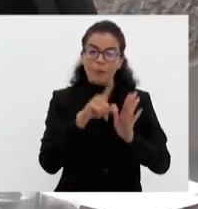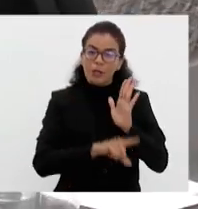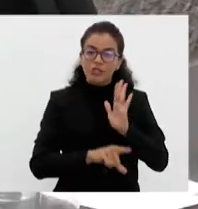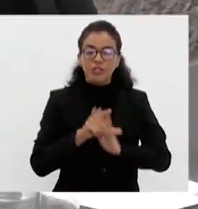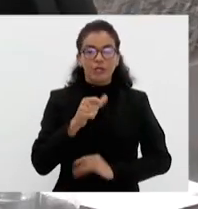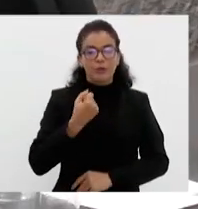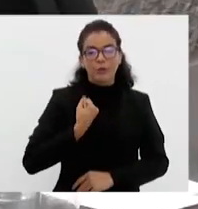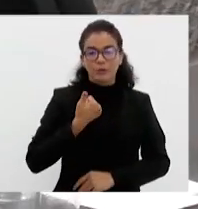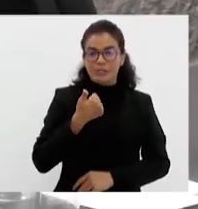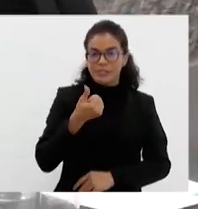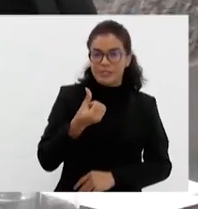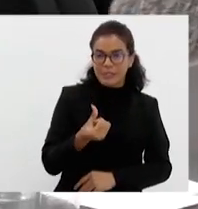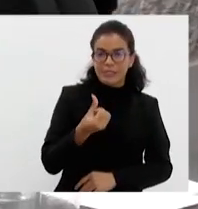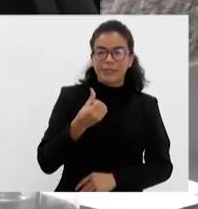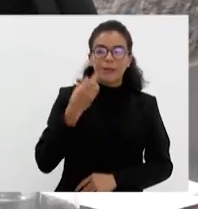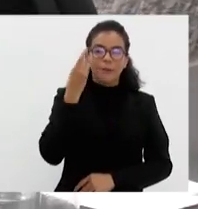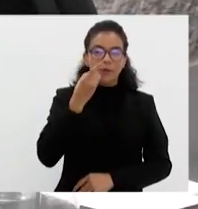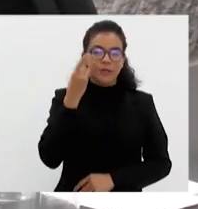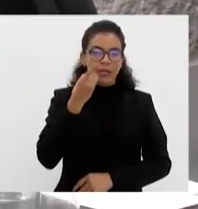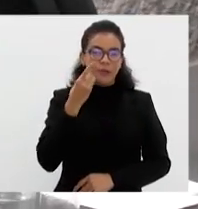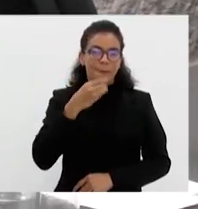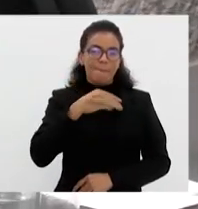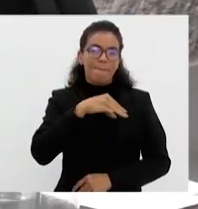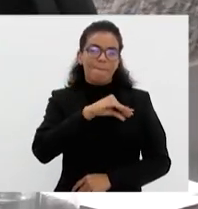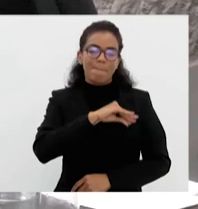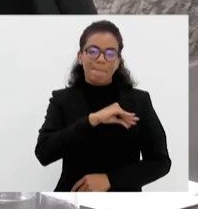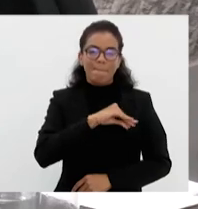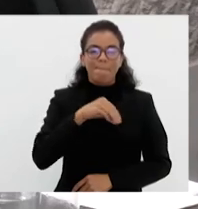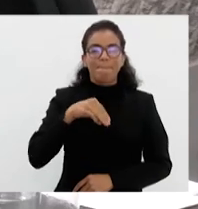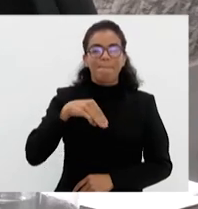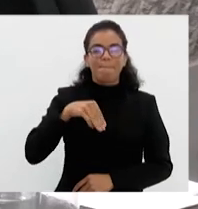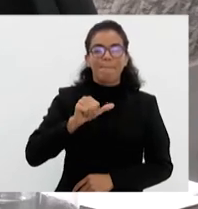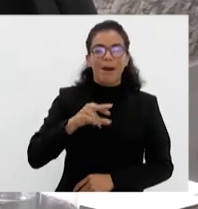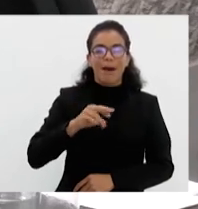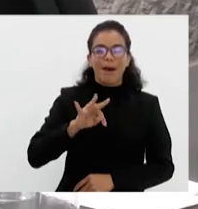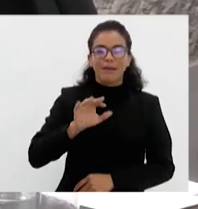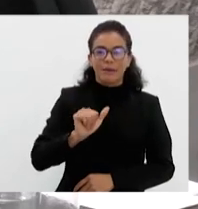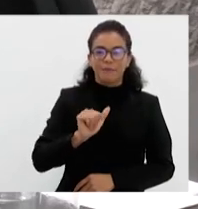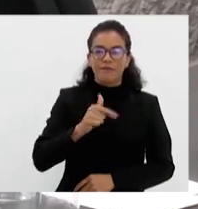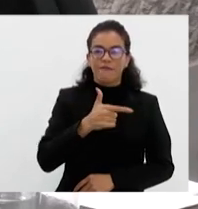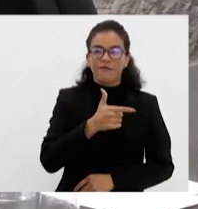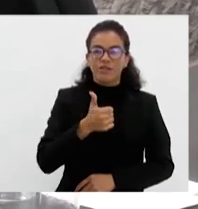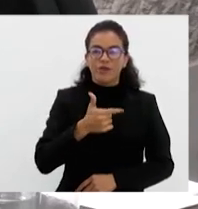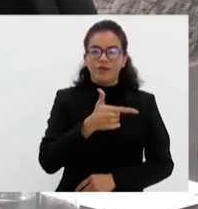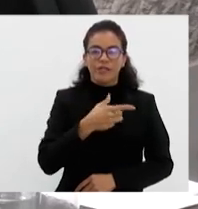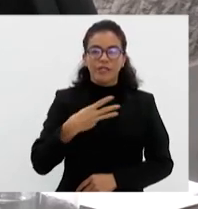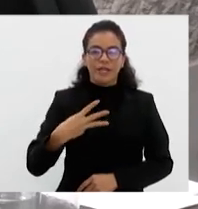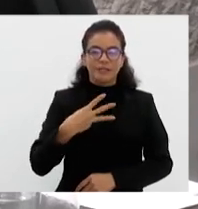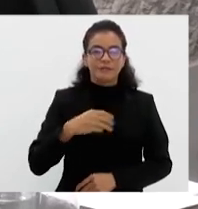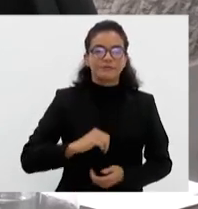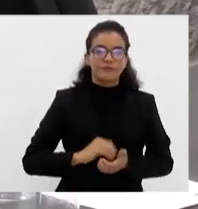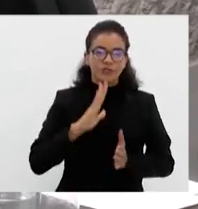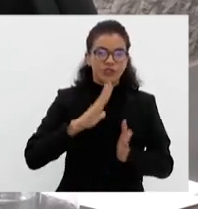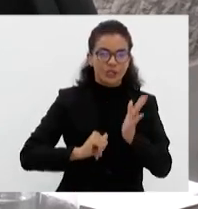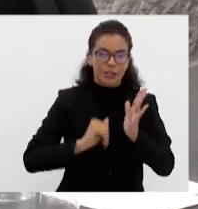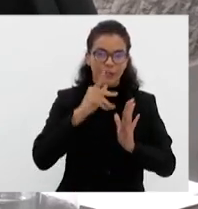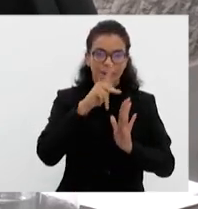de autoria da deputada Marta Rocha, é o item 16 da pauta, é o 2021 de 23, o projeto foi retirado de